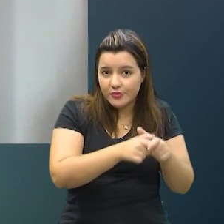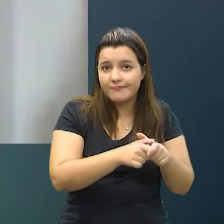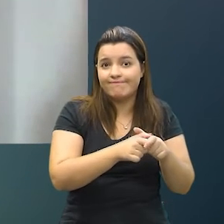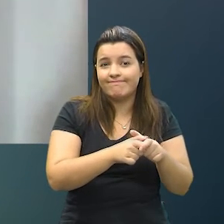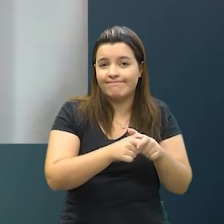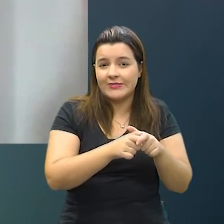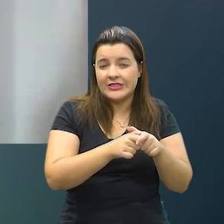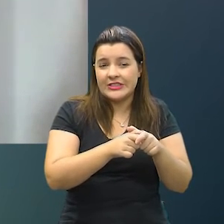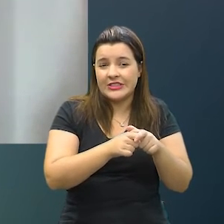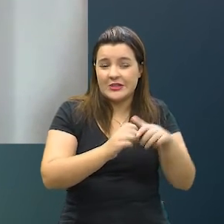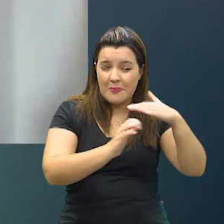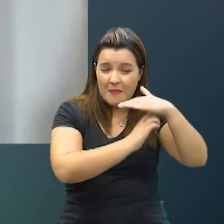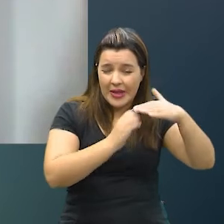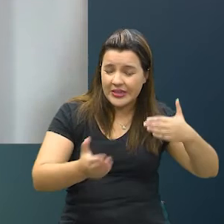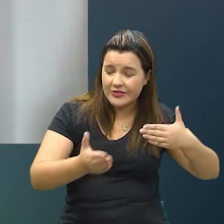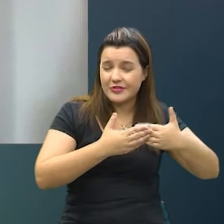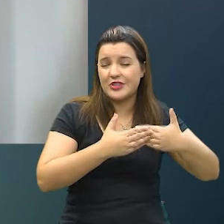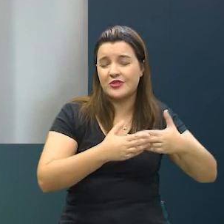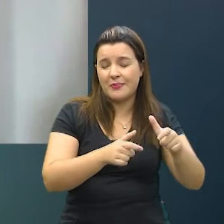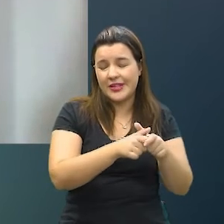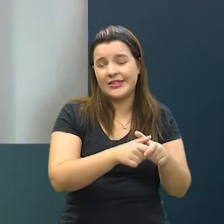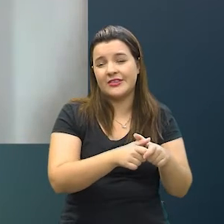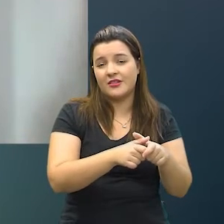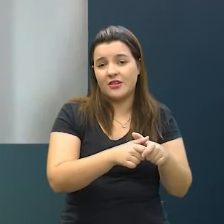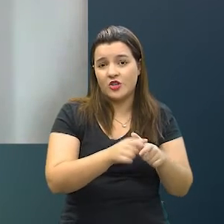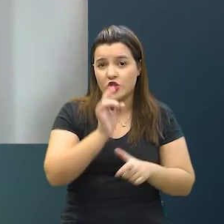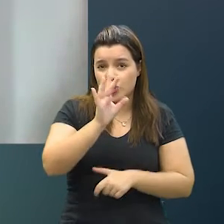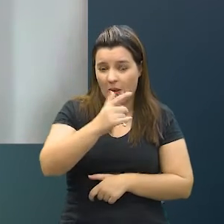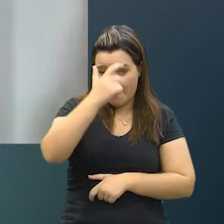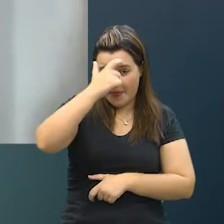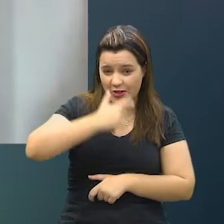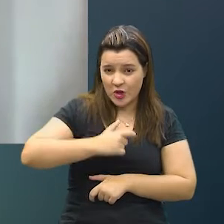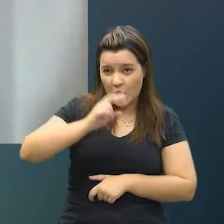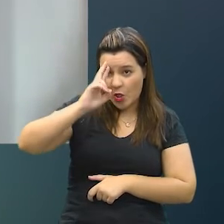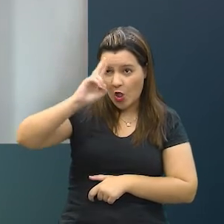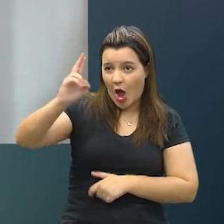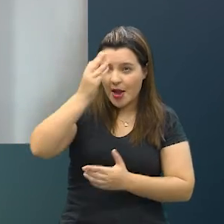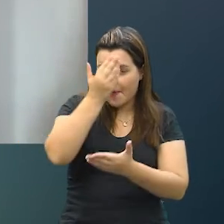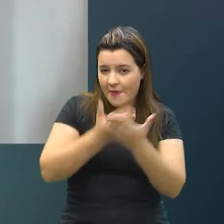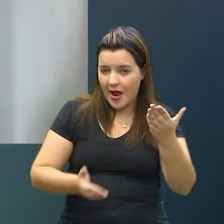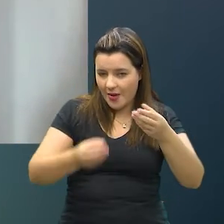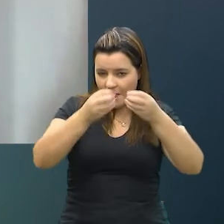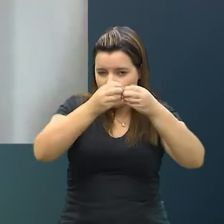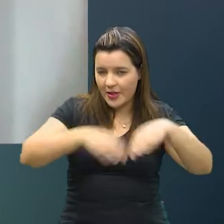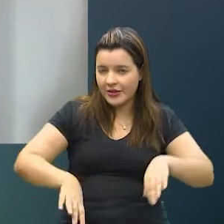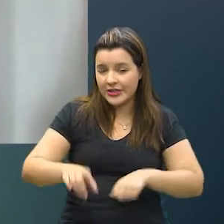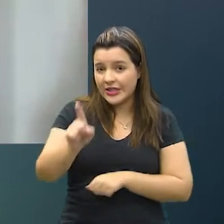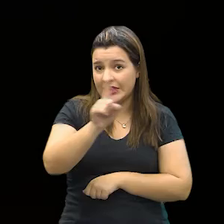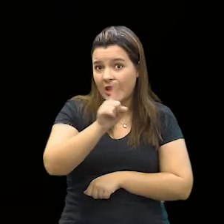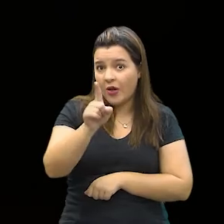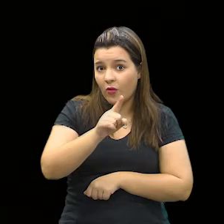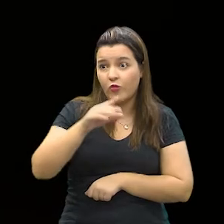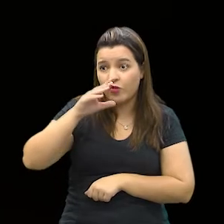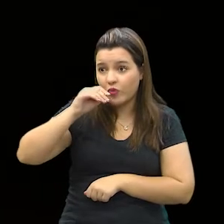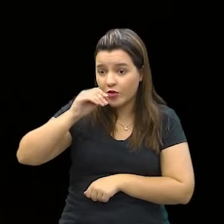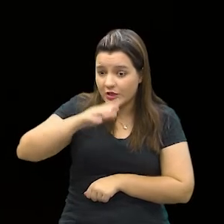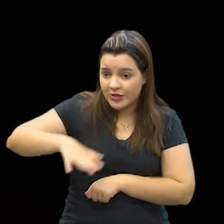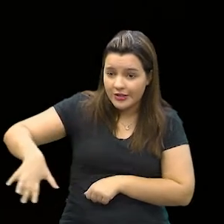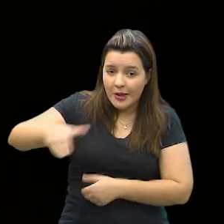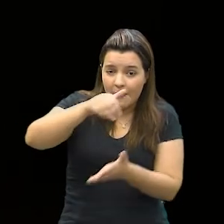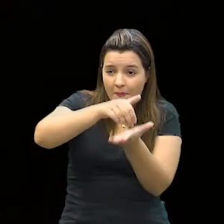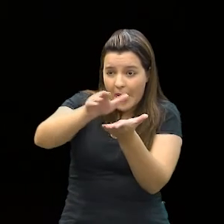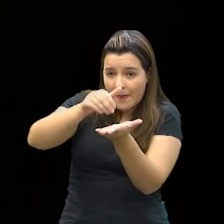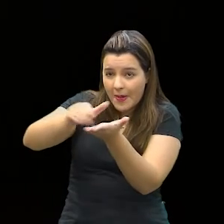uma empresa, fechar um pequeno negócio, não significa só, né, o impacto na vida do empreendedor em si, mas significa, né, um